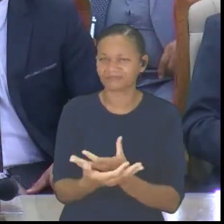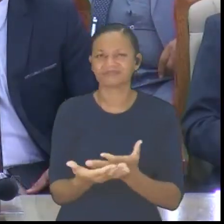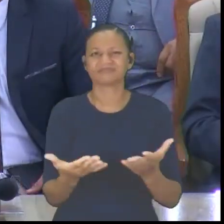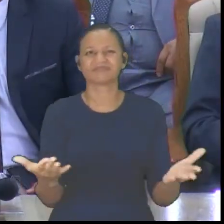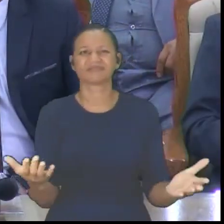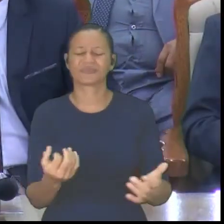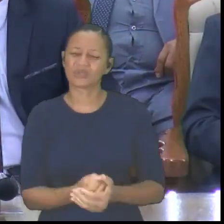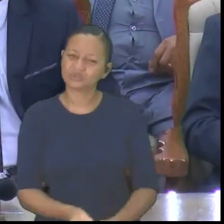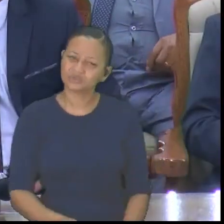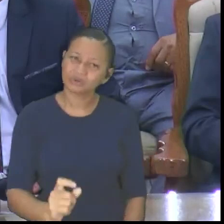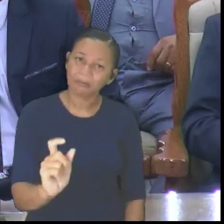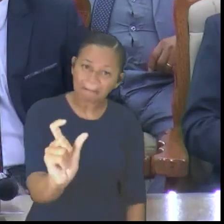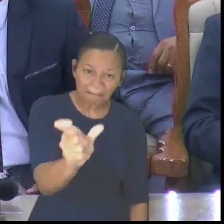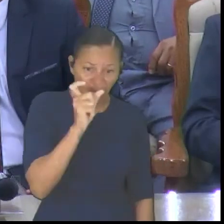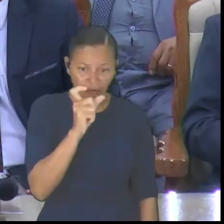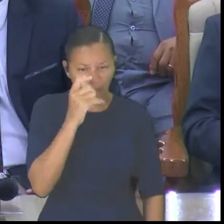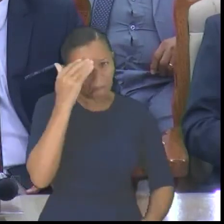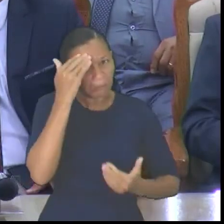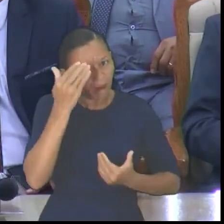fosse um obrigado.